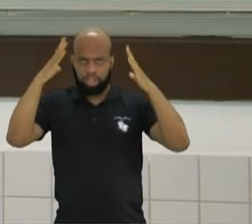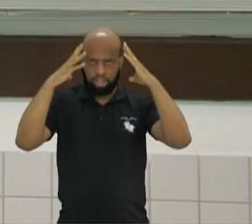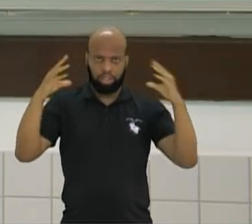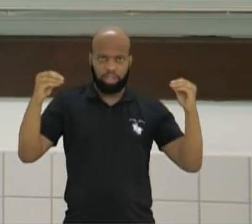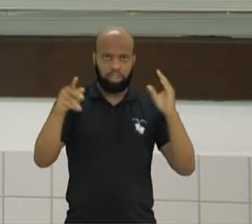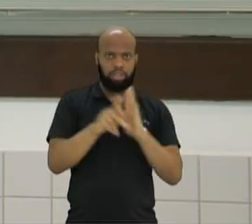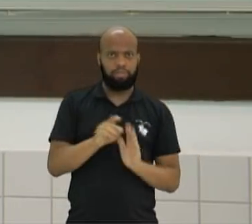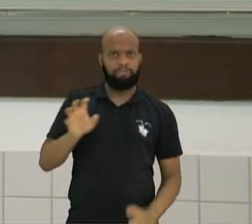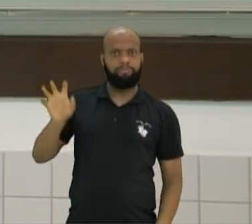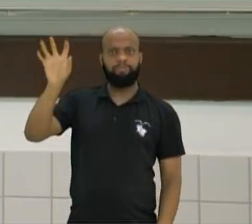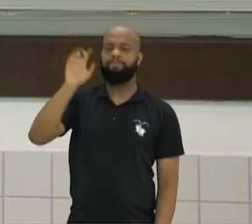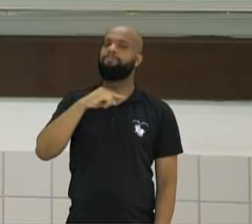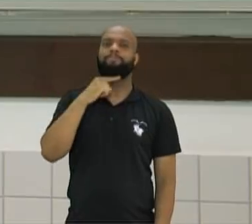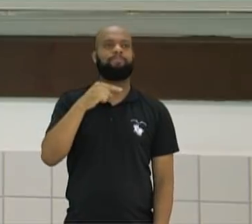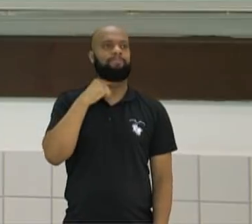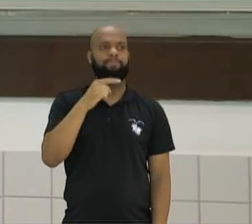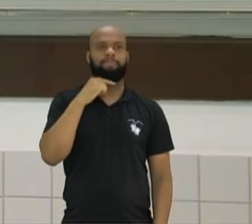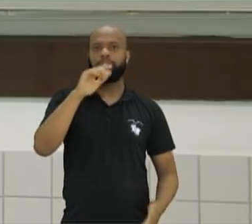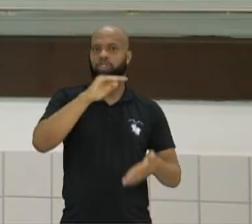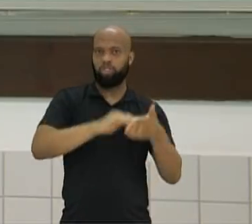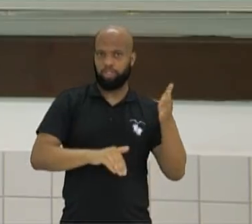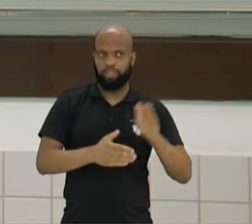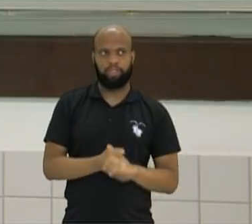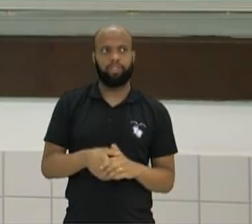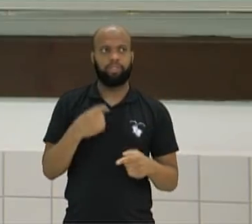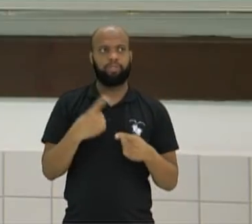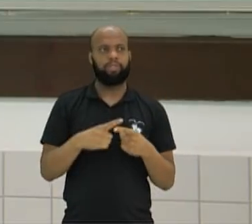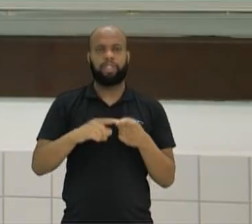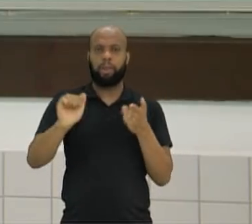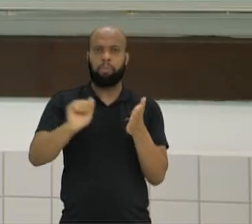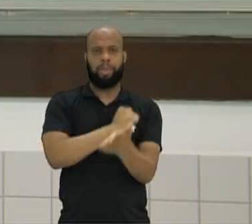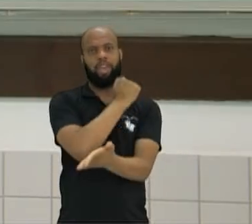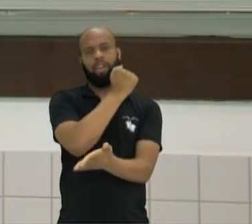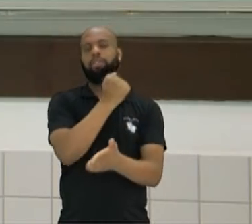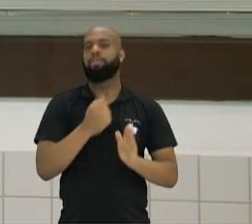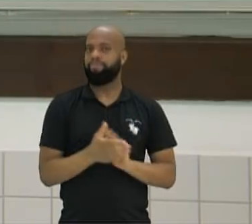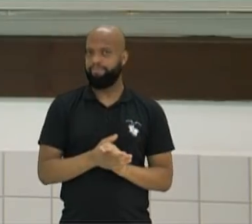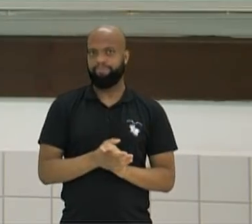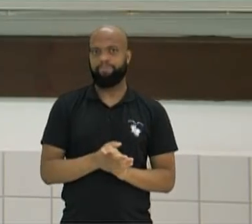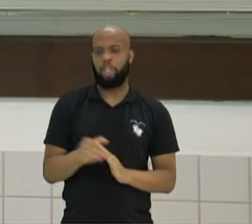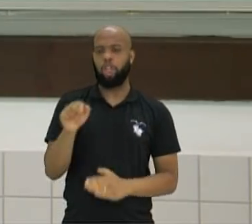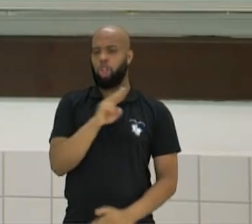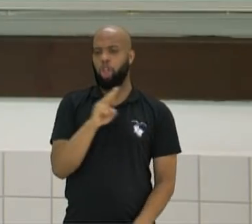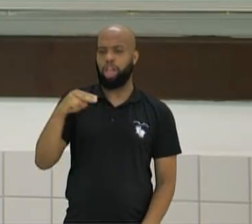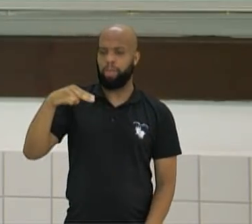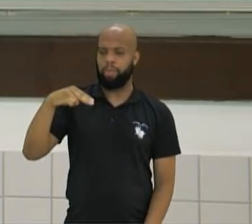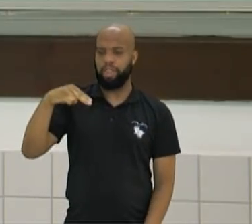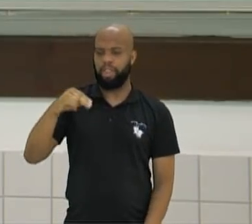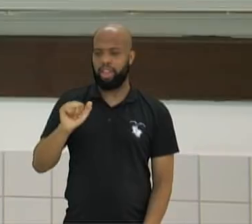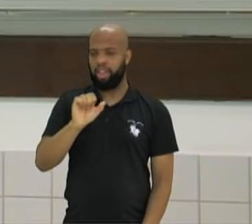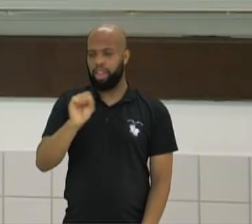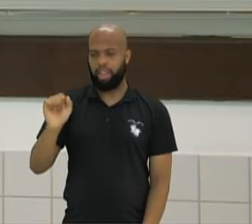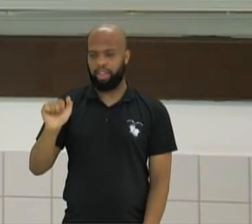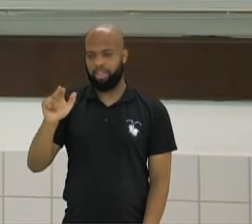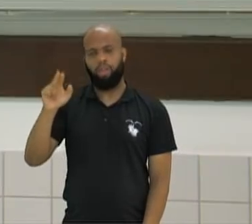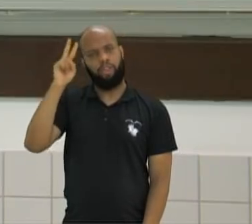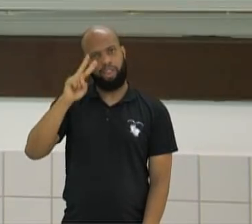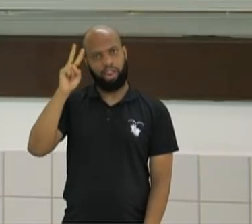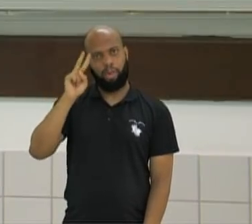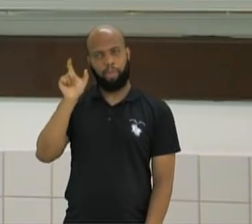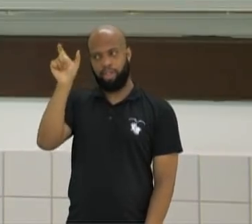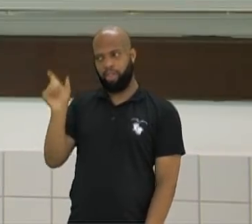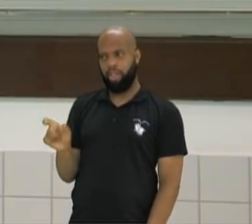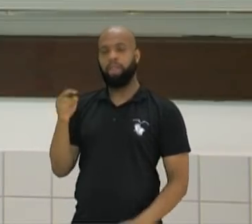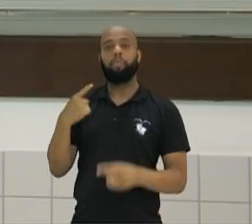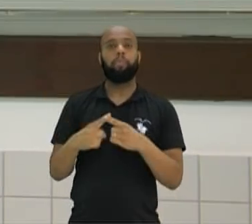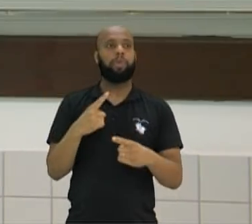conseguem. Mesmo assim não conseguem apagar da memória, né, da população da região. Por que não